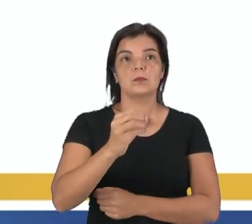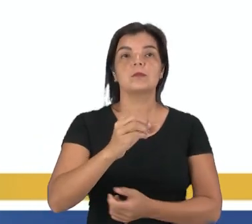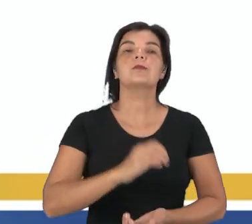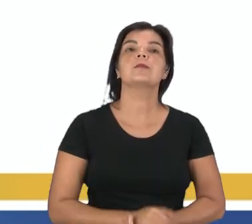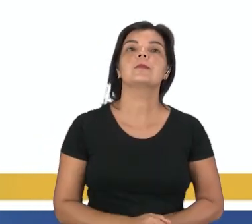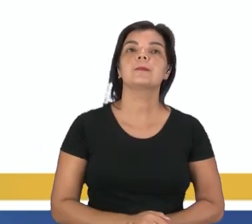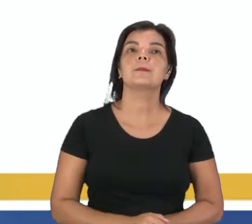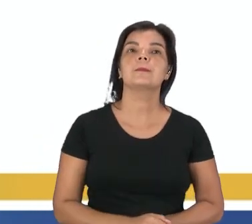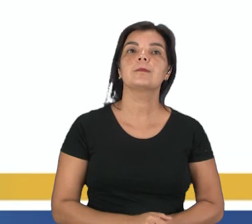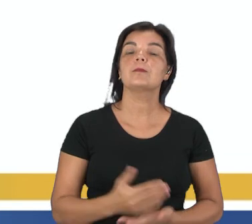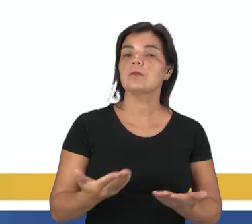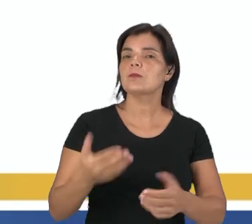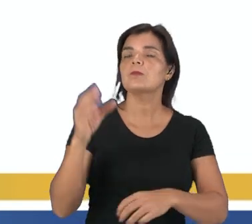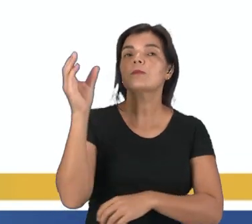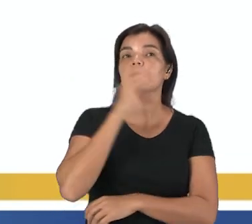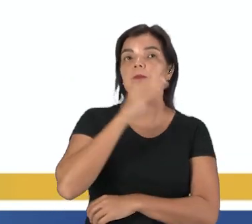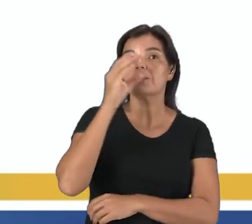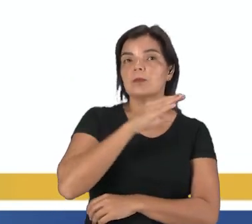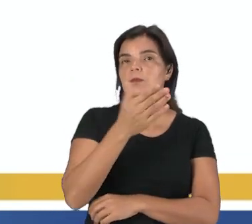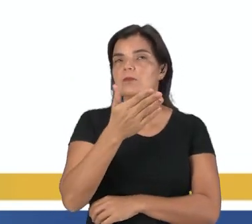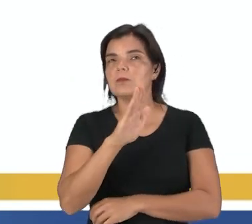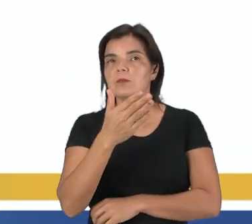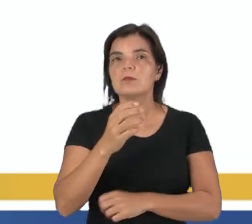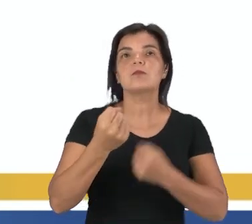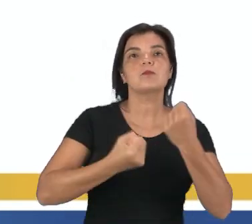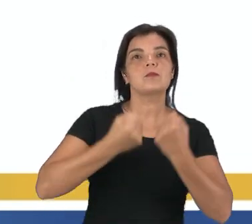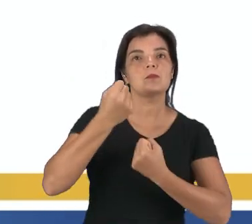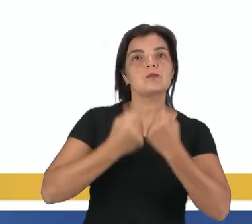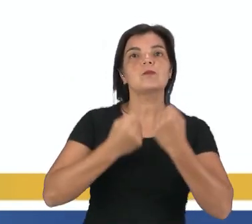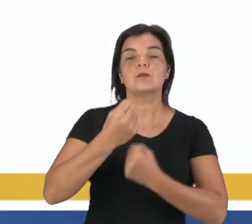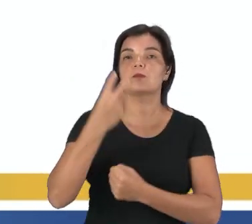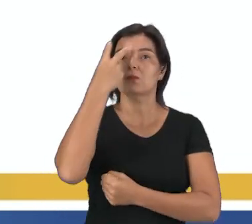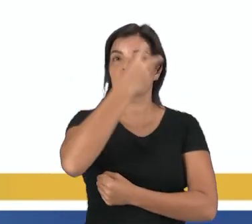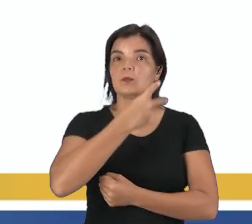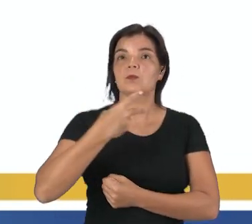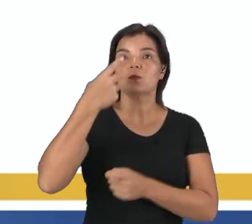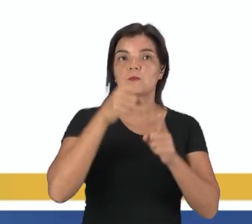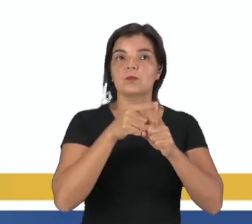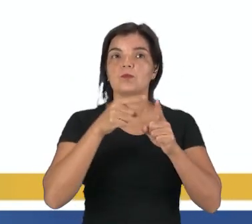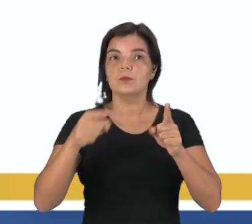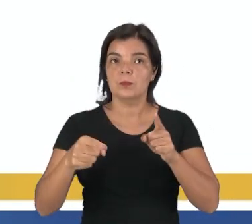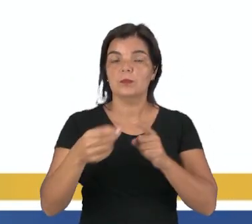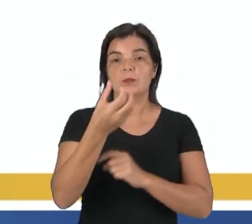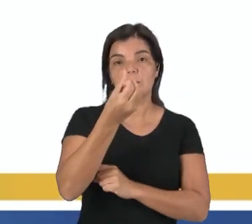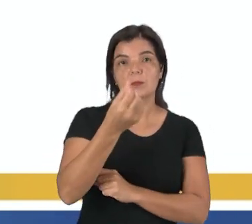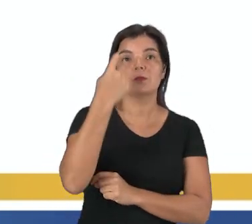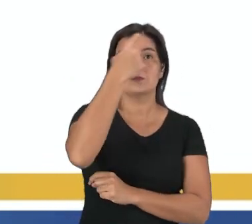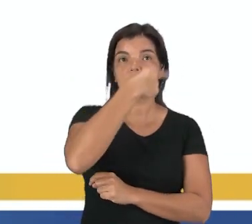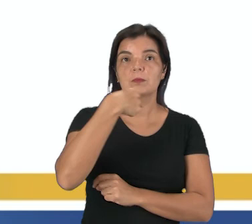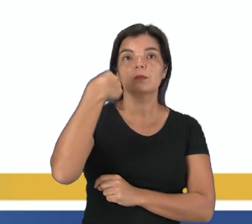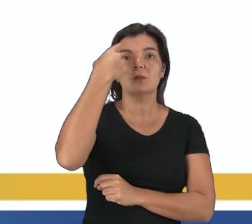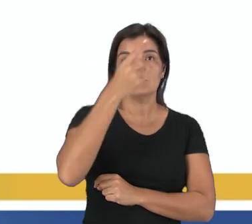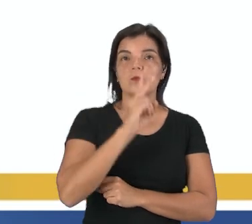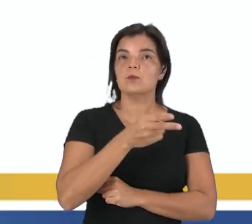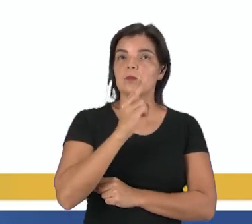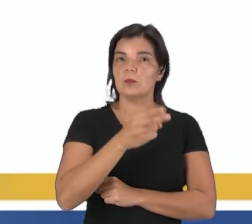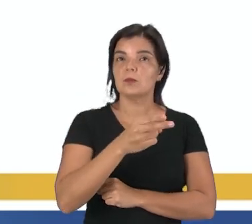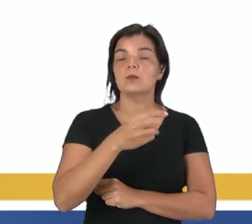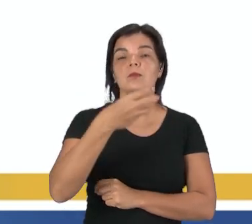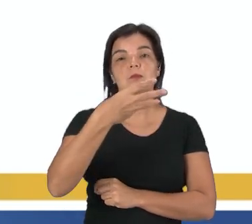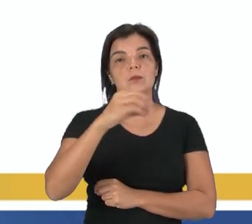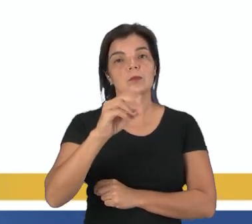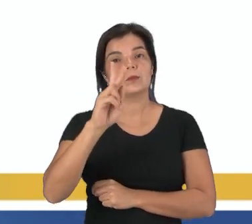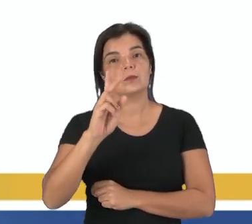litros. Qual é a velocidade média de um automóvel que gasta 2 horas em um percurso? Sabendo que gastaria 6 horas nesse